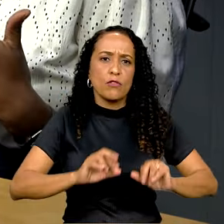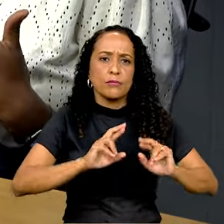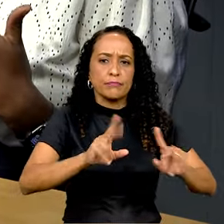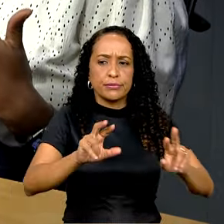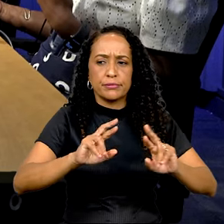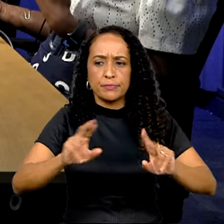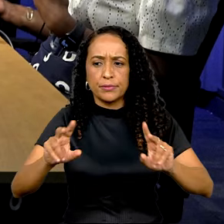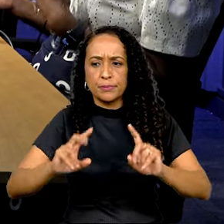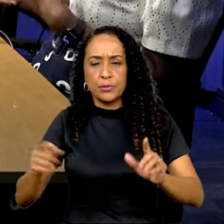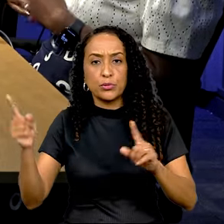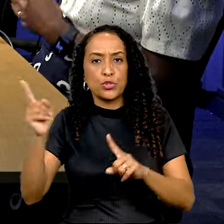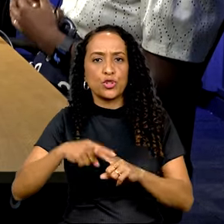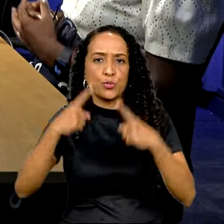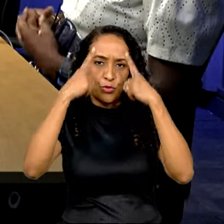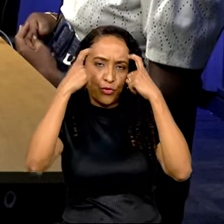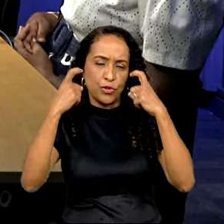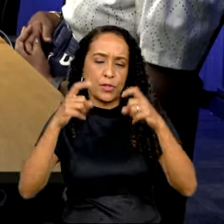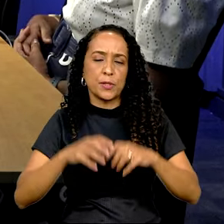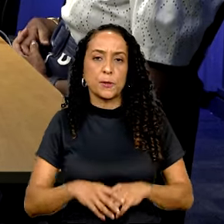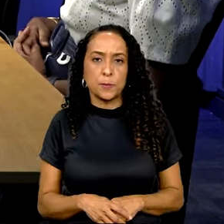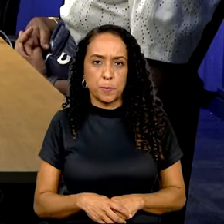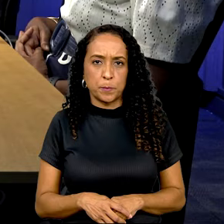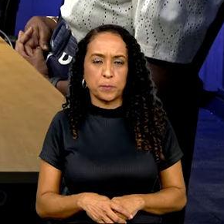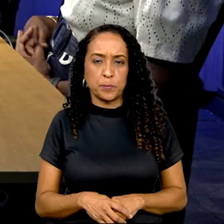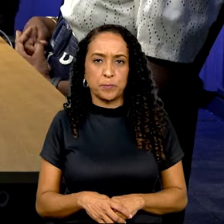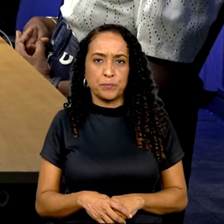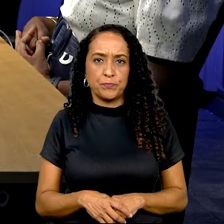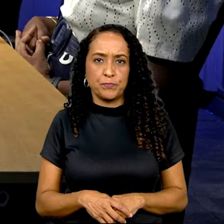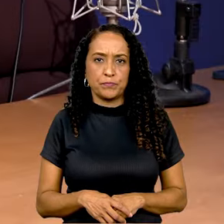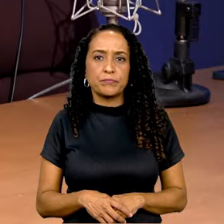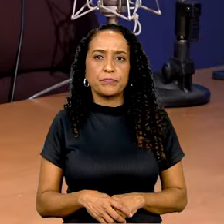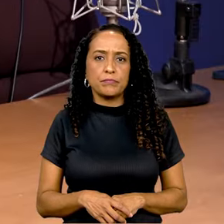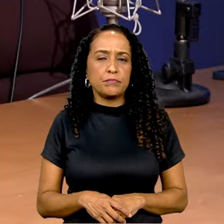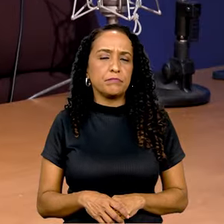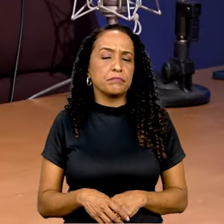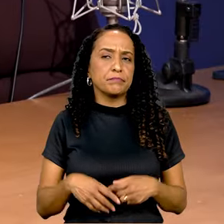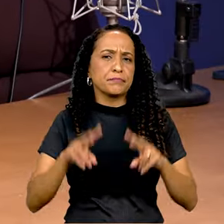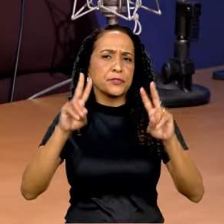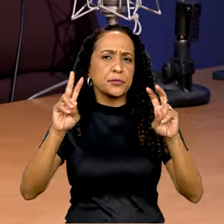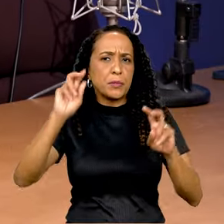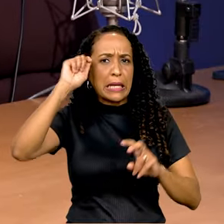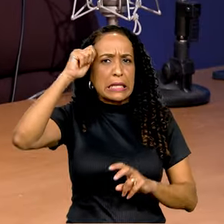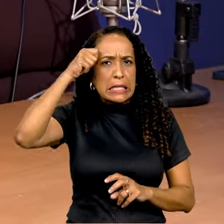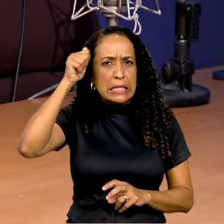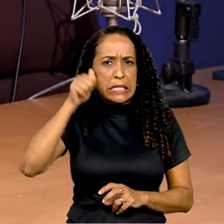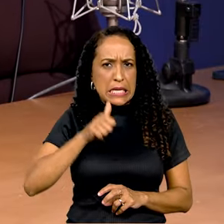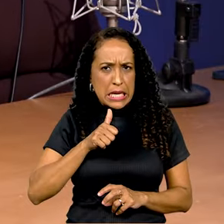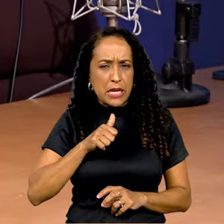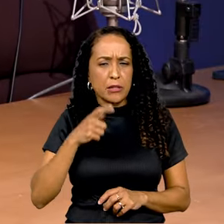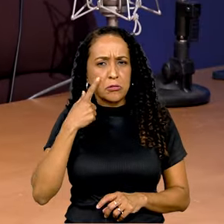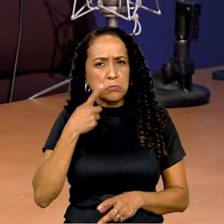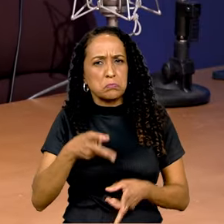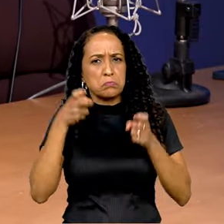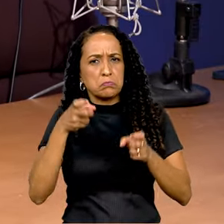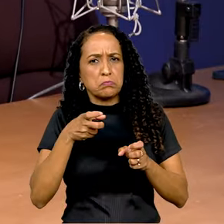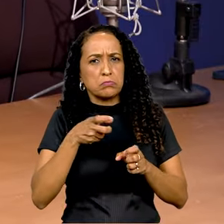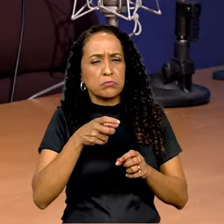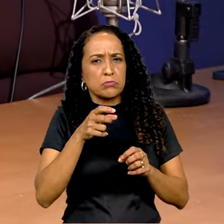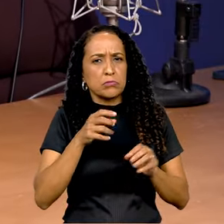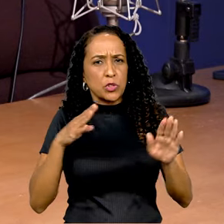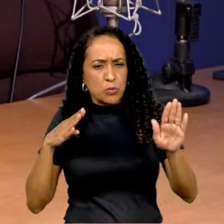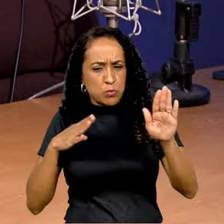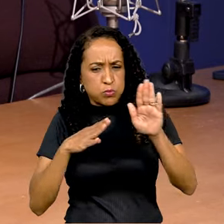formas de violência e violação dos direitos a questão das mulheres negras né a gente quando vê o índice de